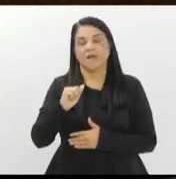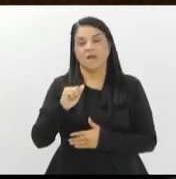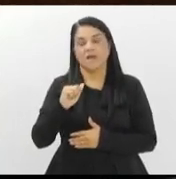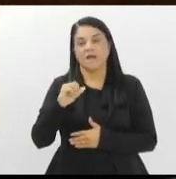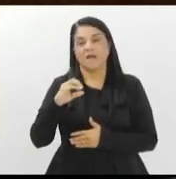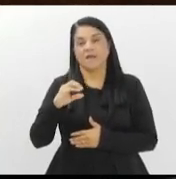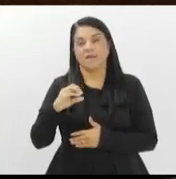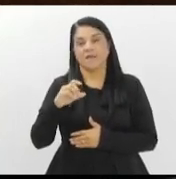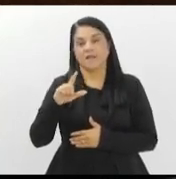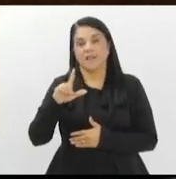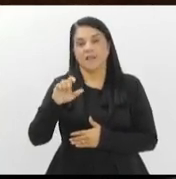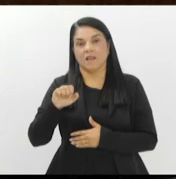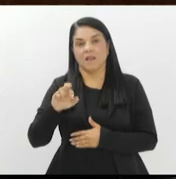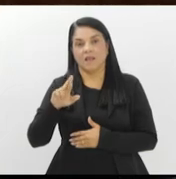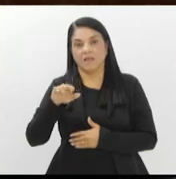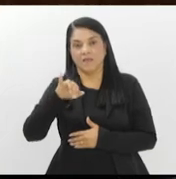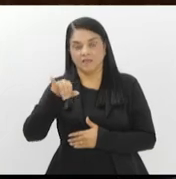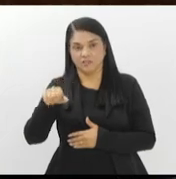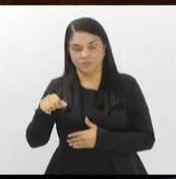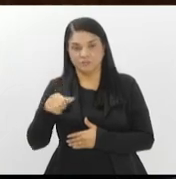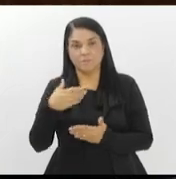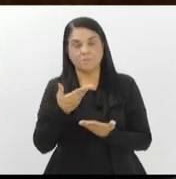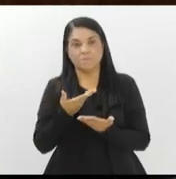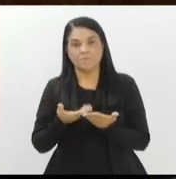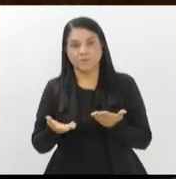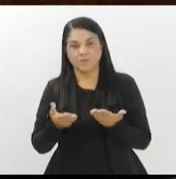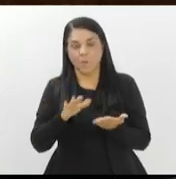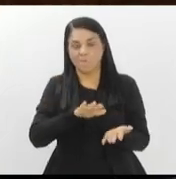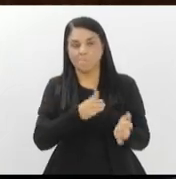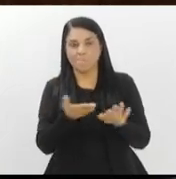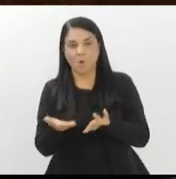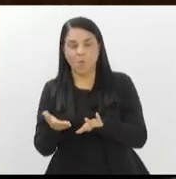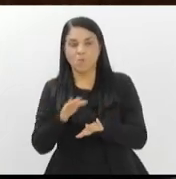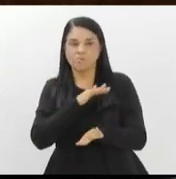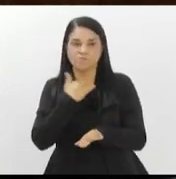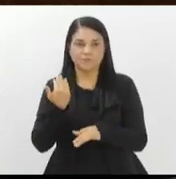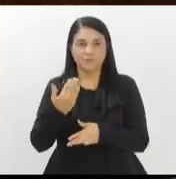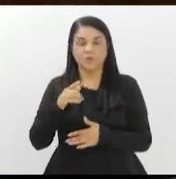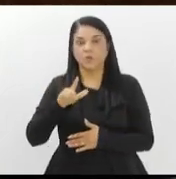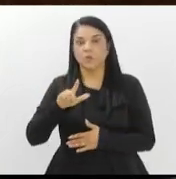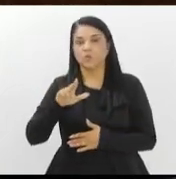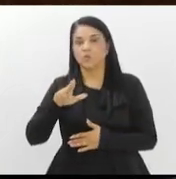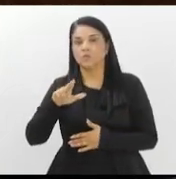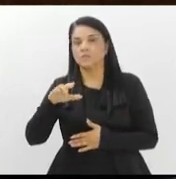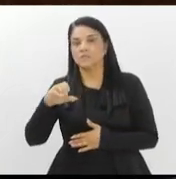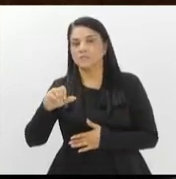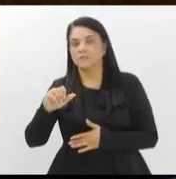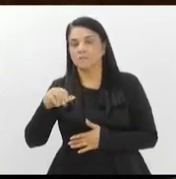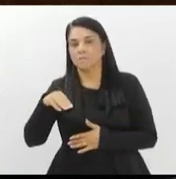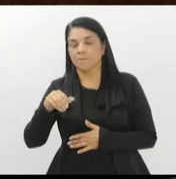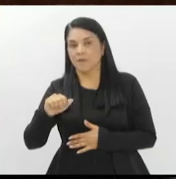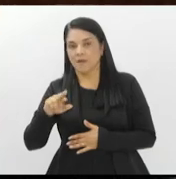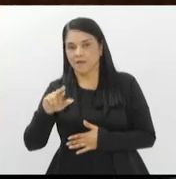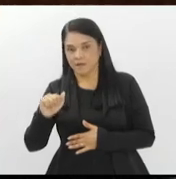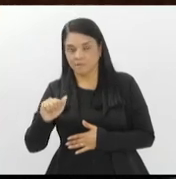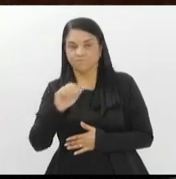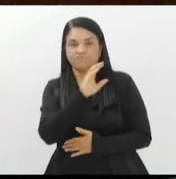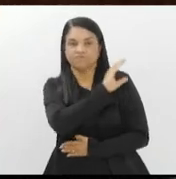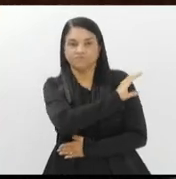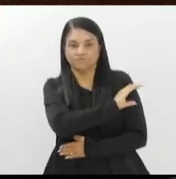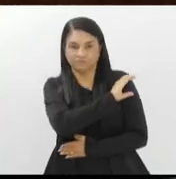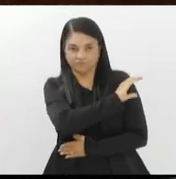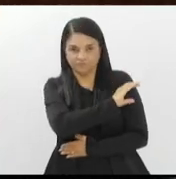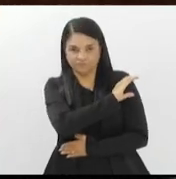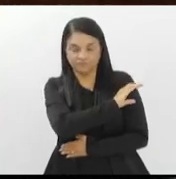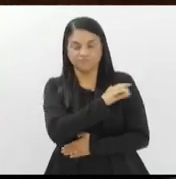sua vice-coordenadora estadual, que é a companheira Lucimara, de um quilombo lá de Campos dos Goitacazes, que tem todo